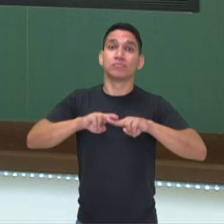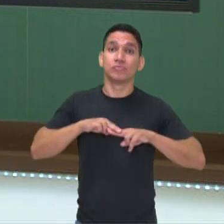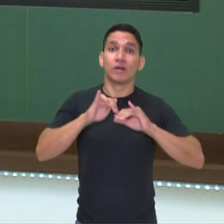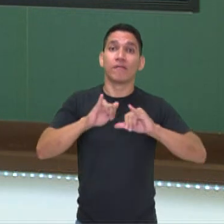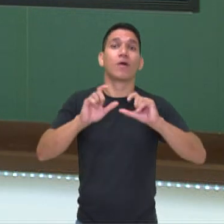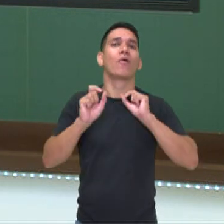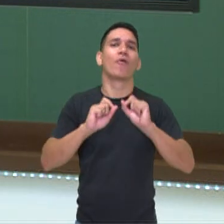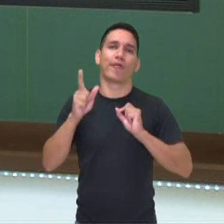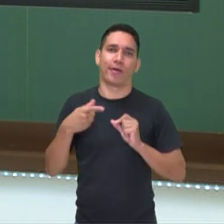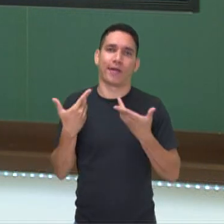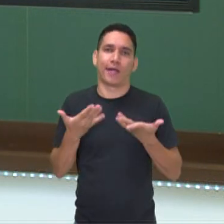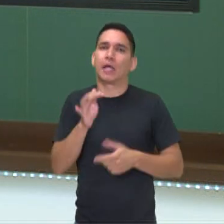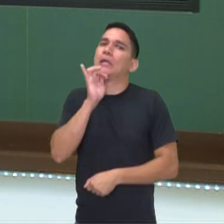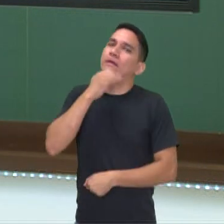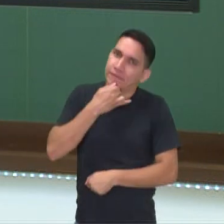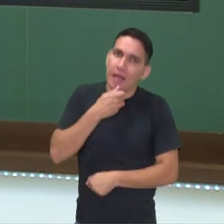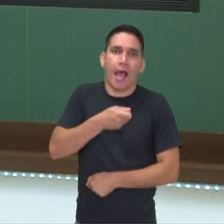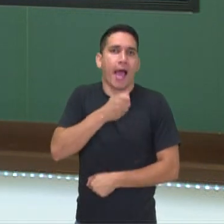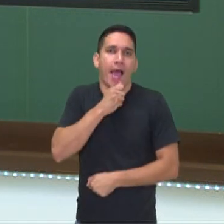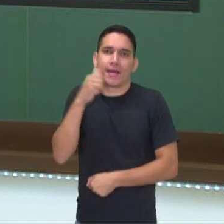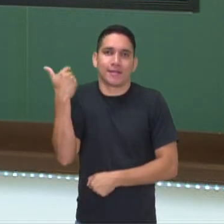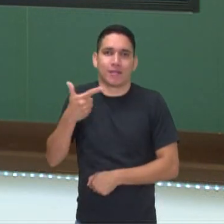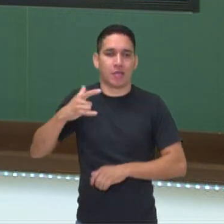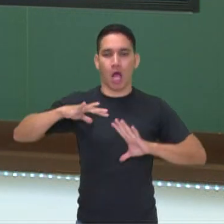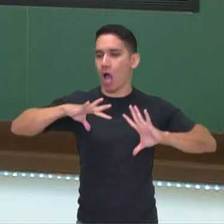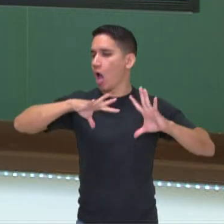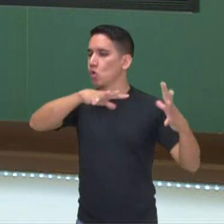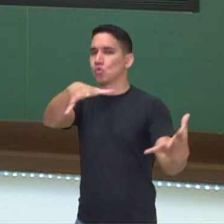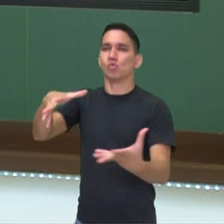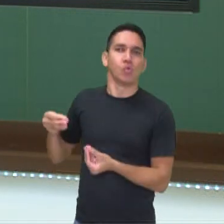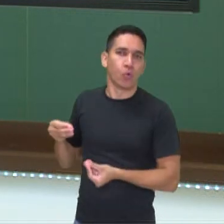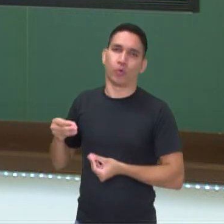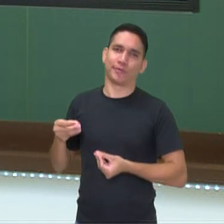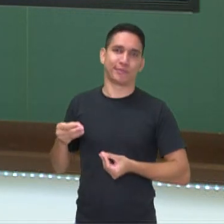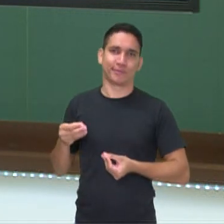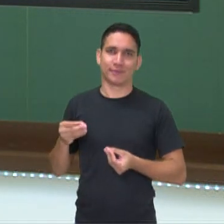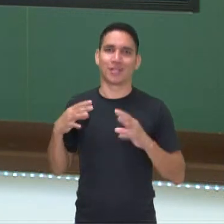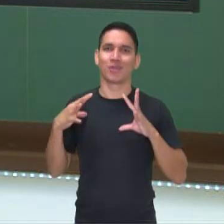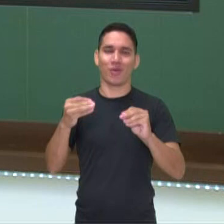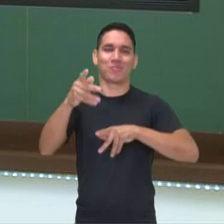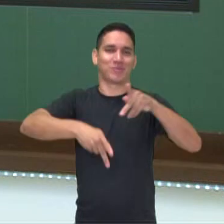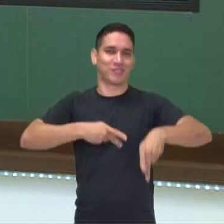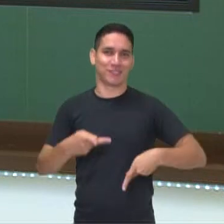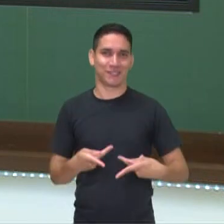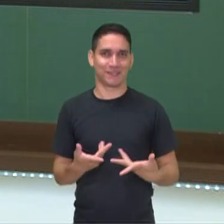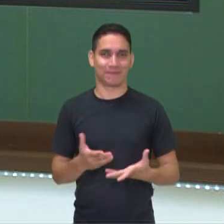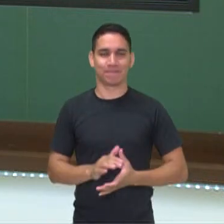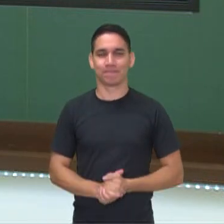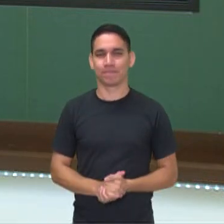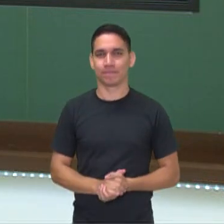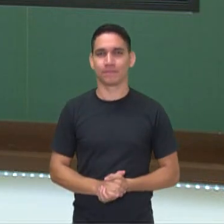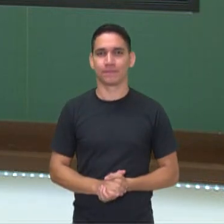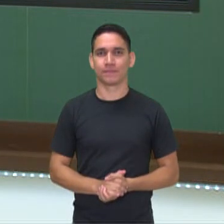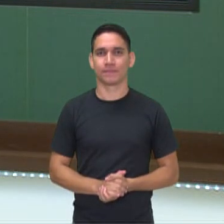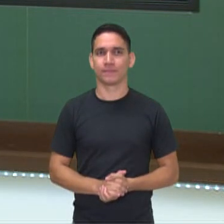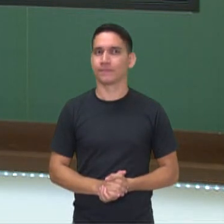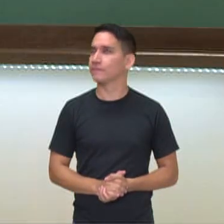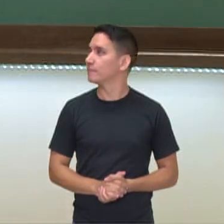que o serviço, infelizmente, ele não é universal. Ele não está presente e disponível para todas as pessoas do